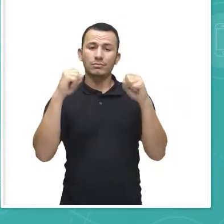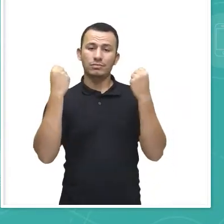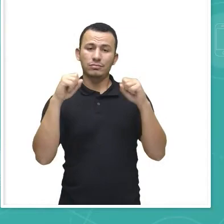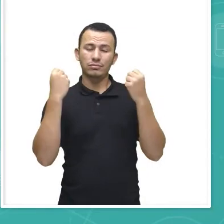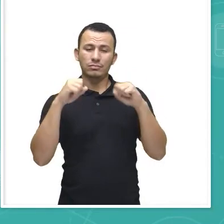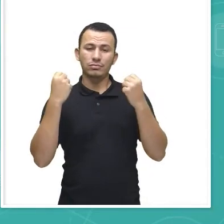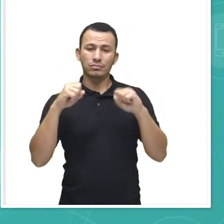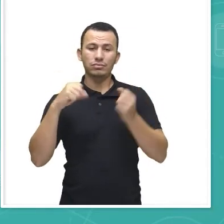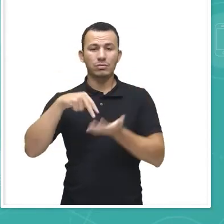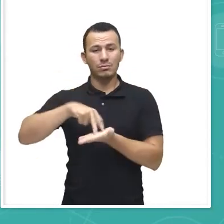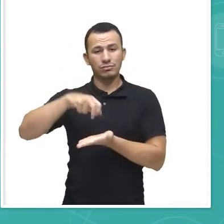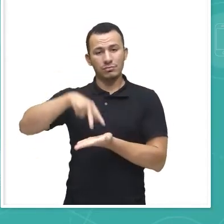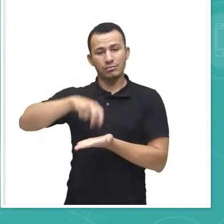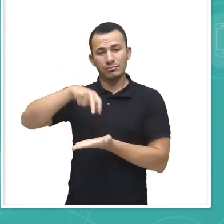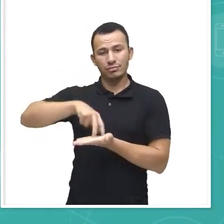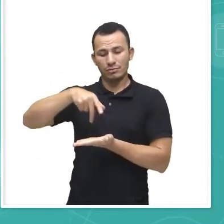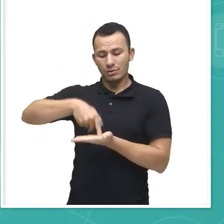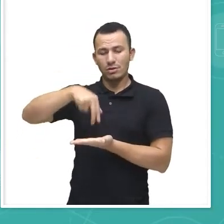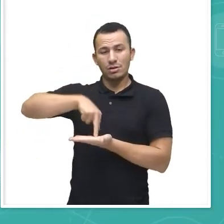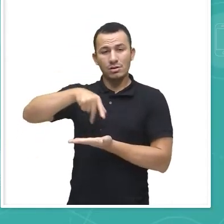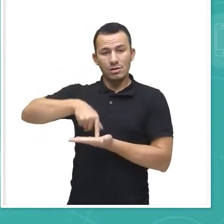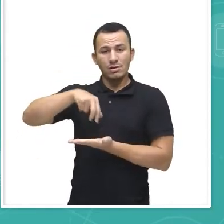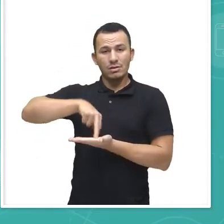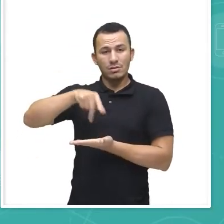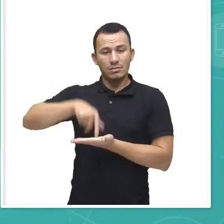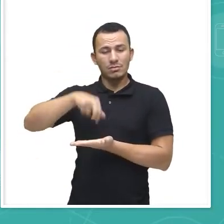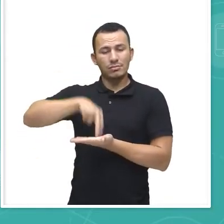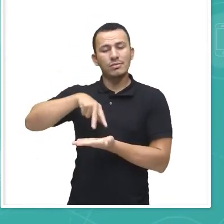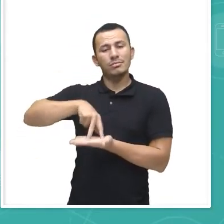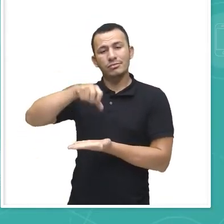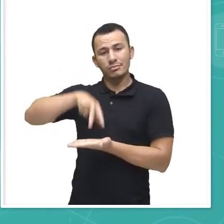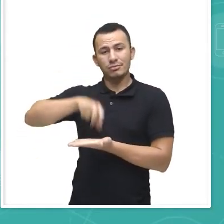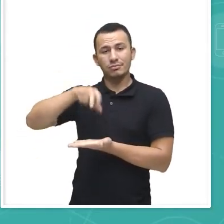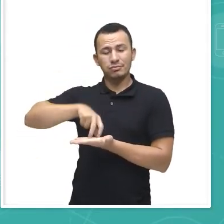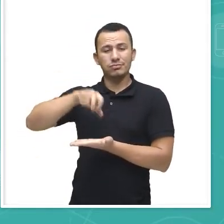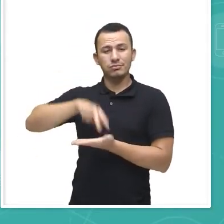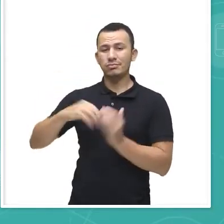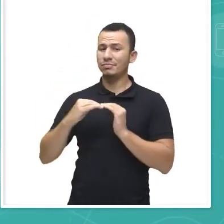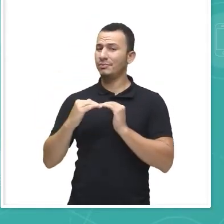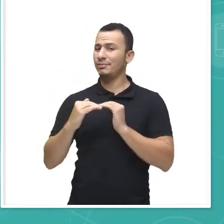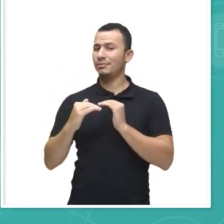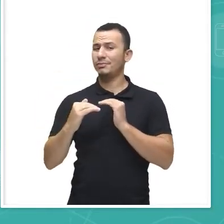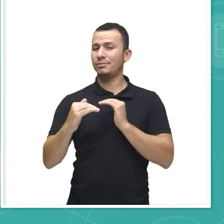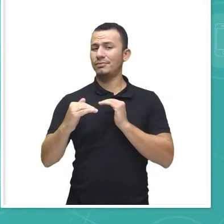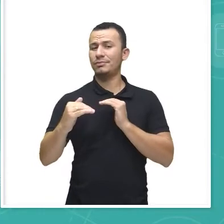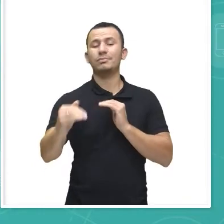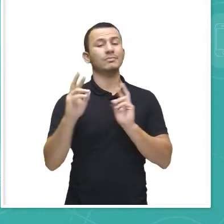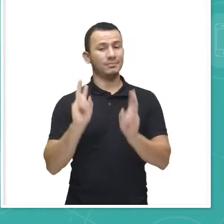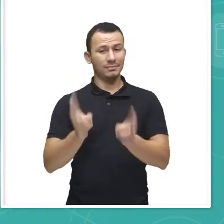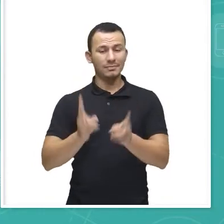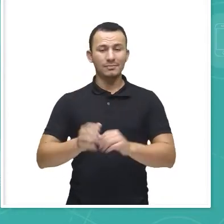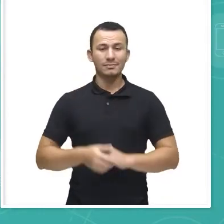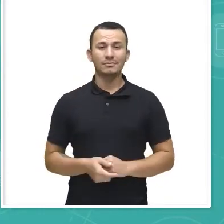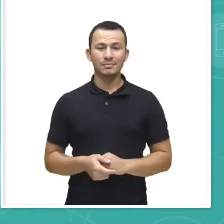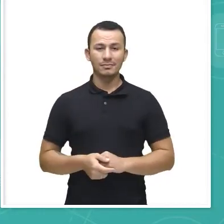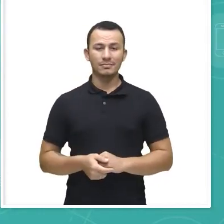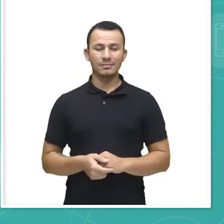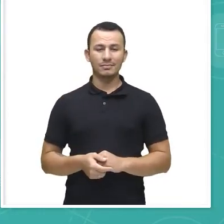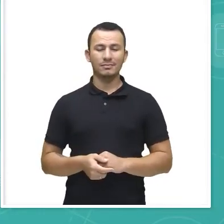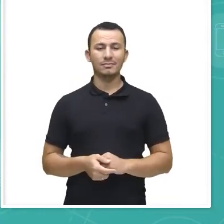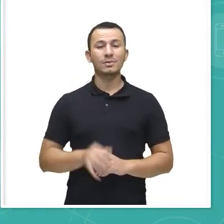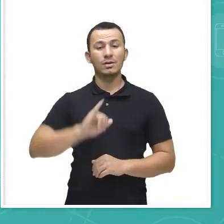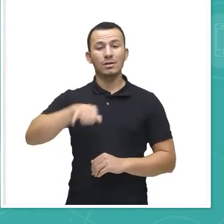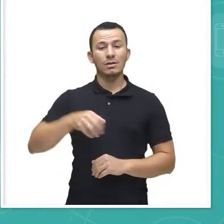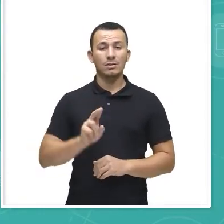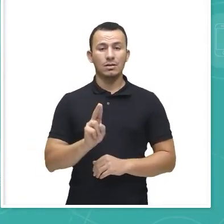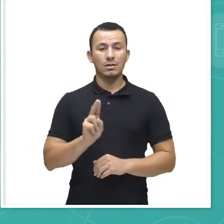mini trampolins, onde a pessoa tem que estar pulando consecutivamente, sem parar. Então, jump são